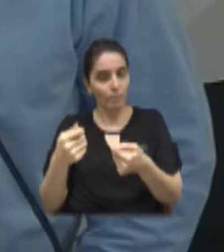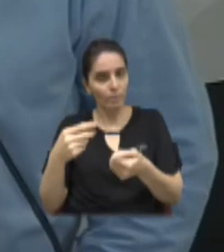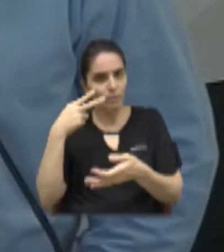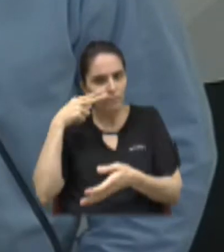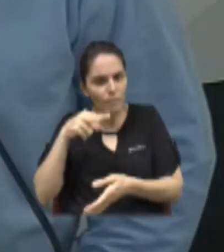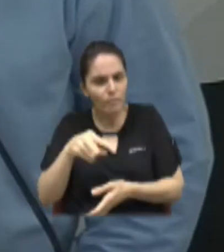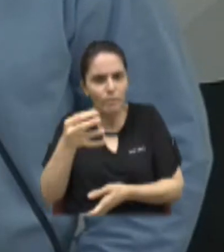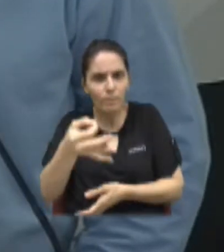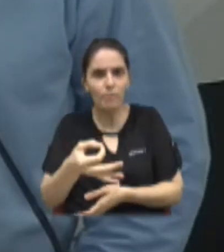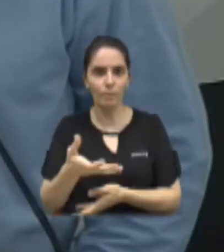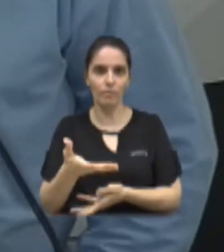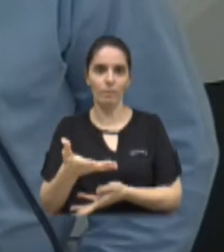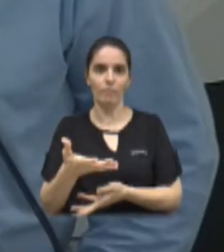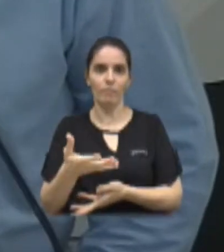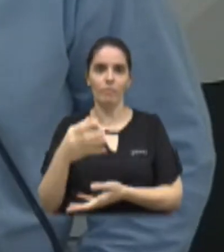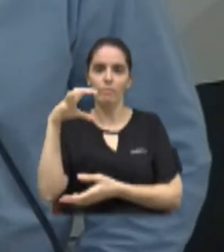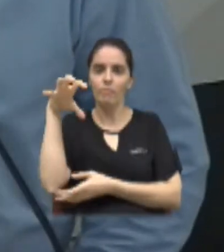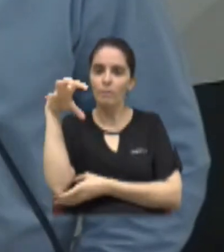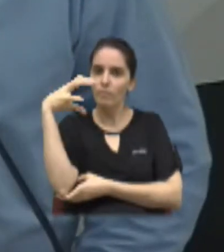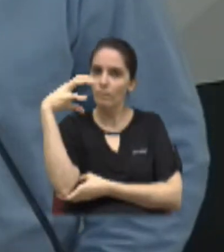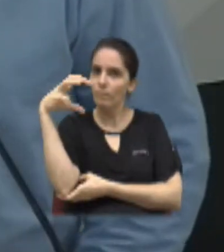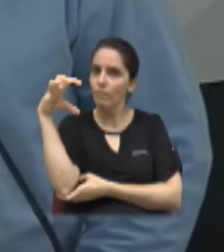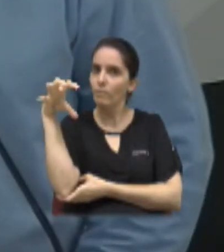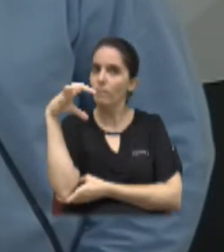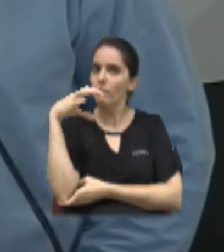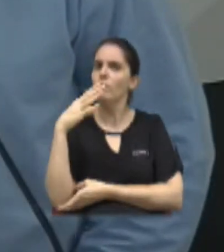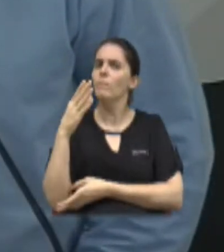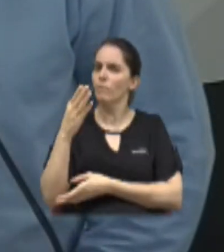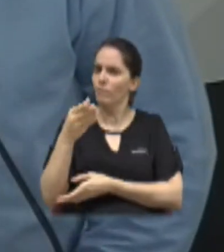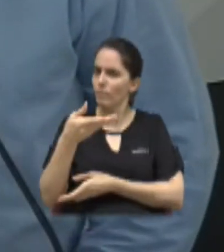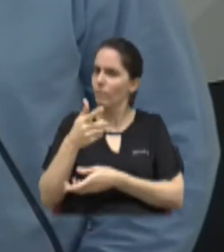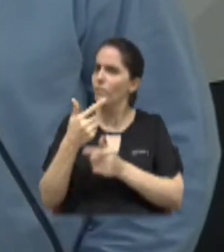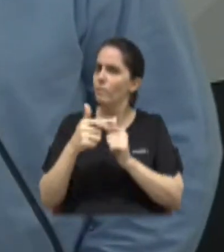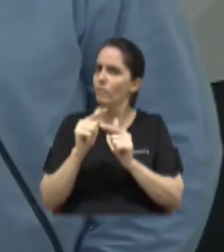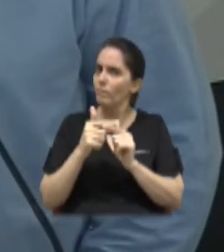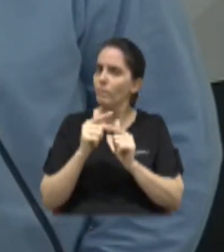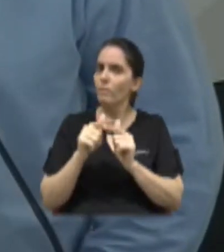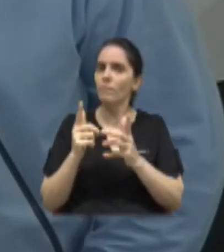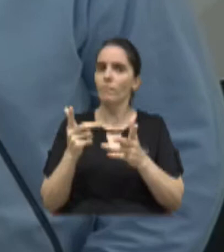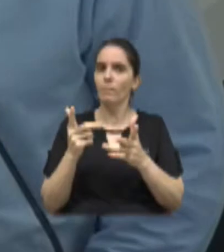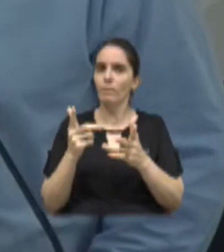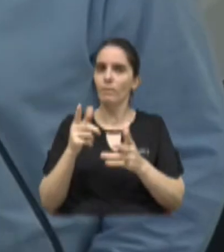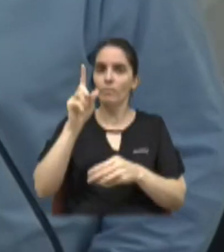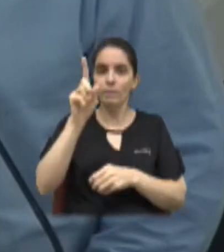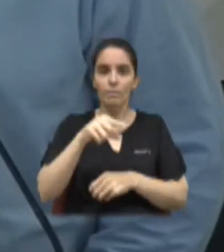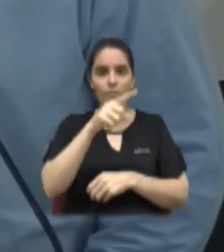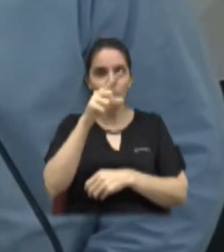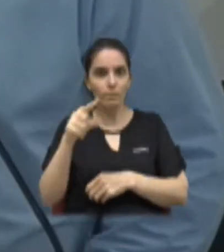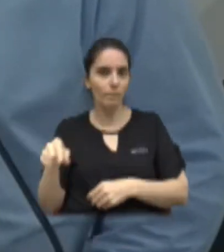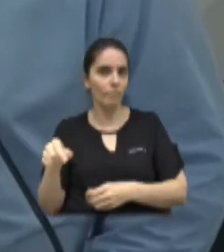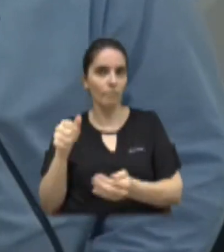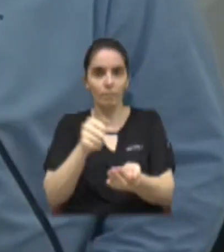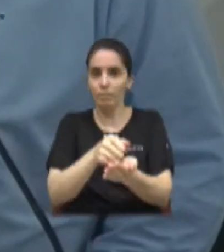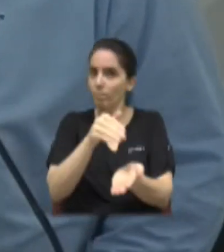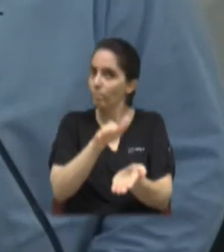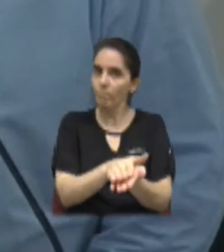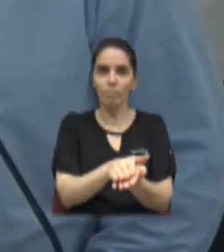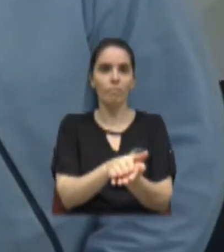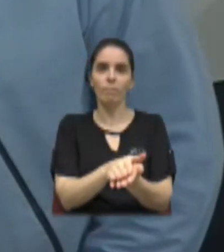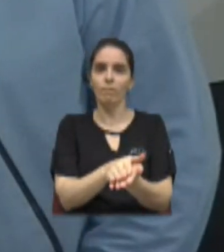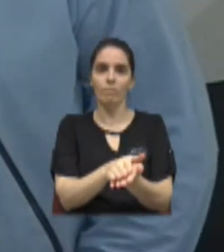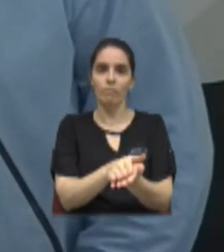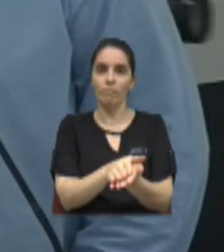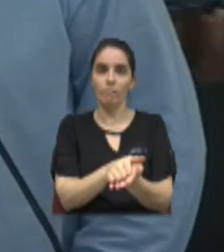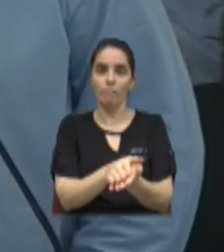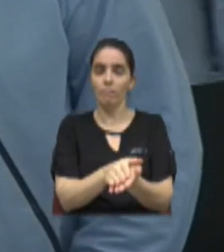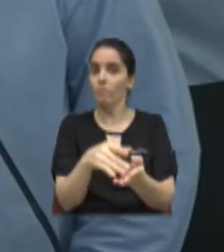houve irregularidade nos radares. Nós vimos no começo também do ano passado, que foi canceladas várias multas por conta